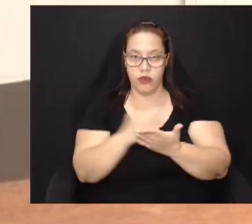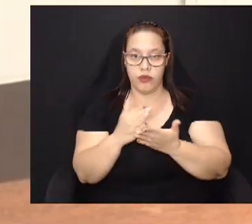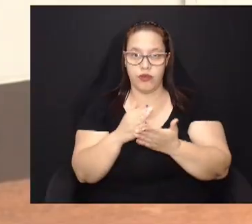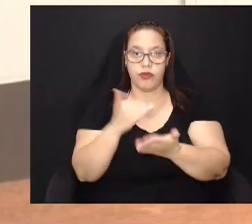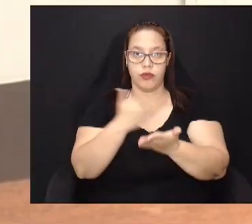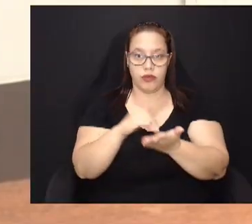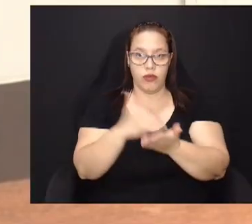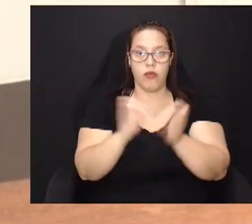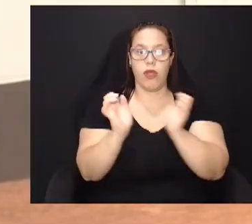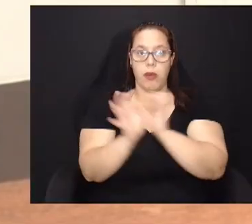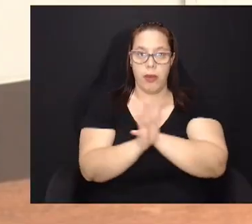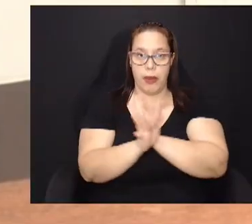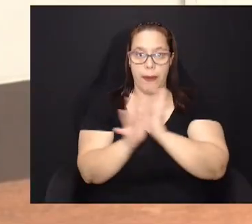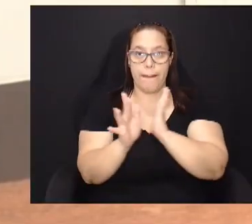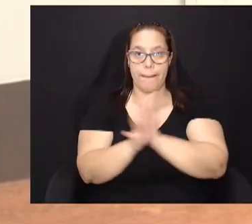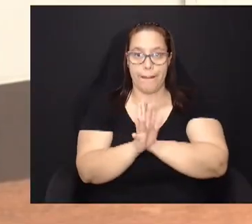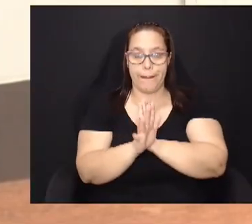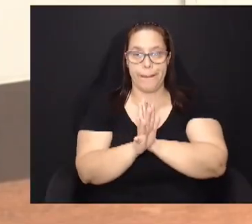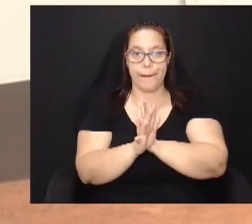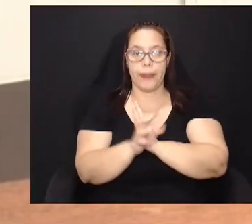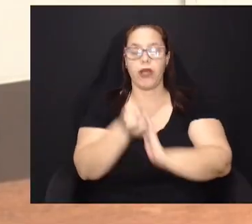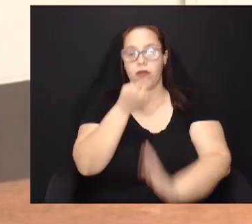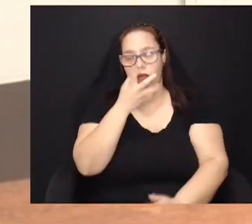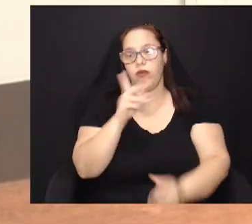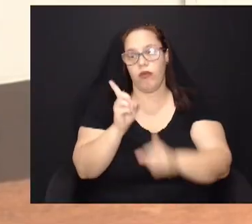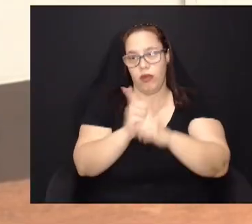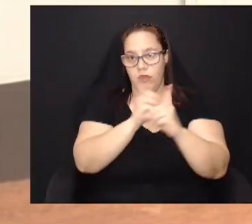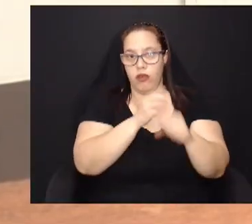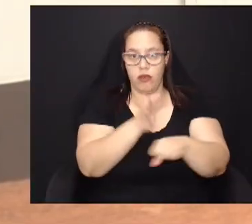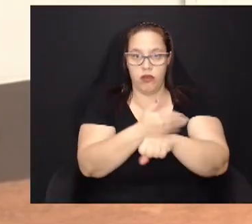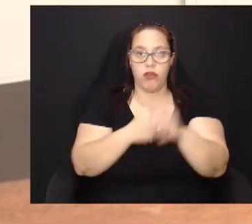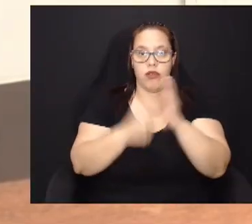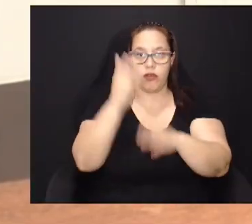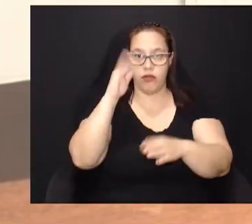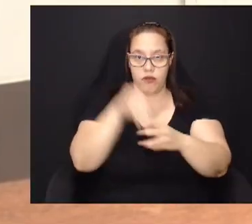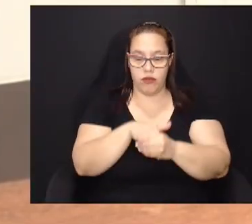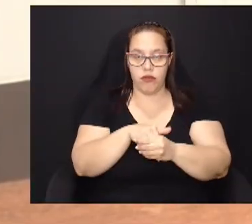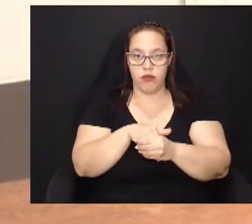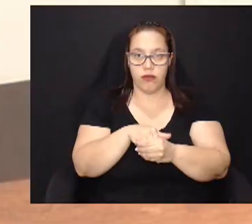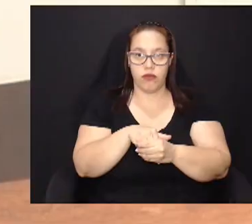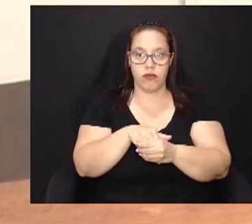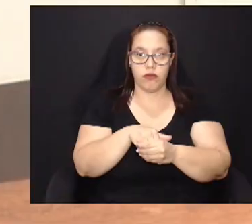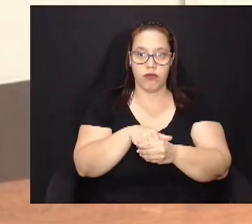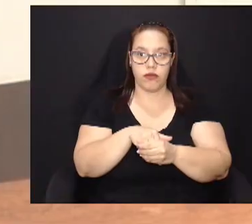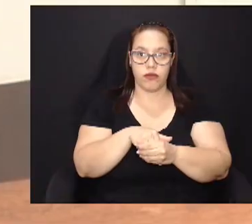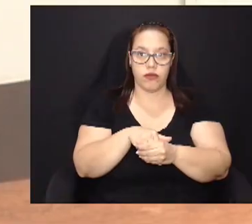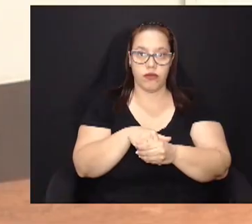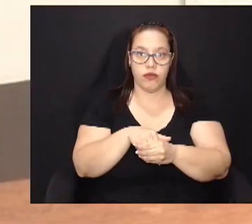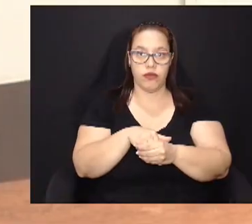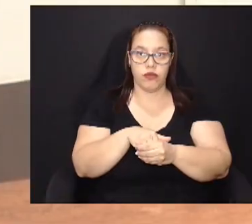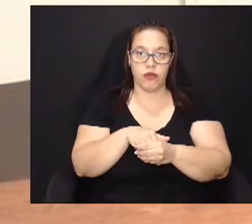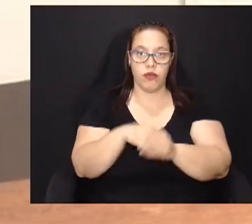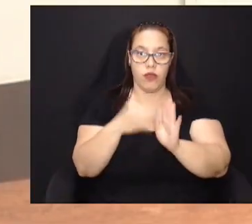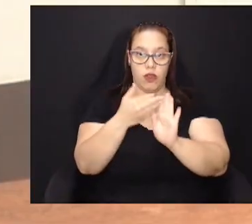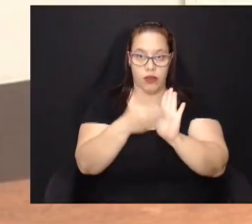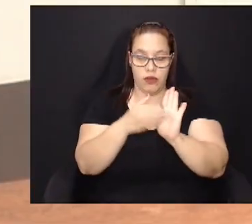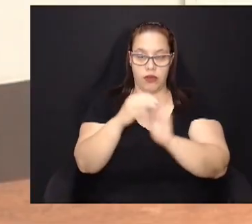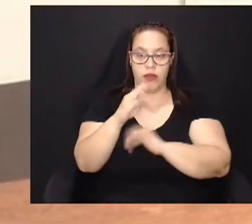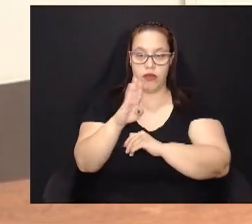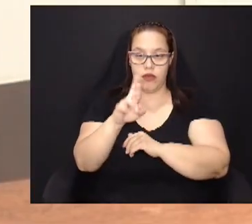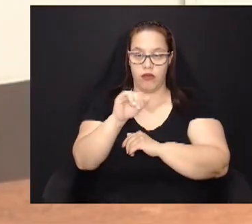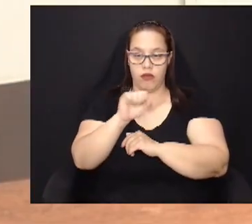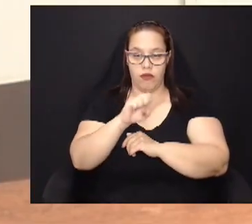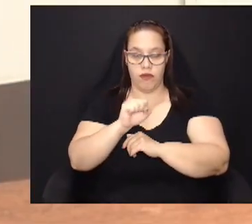de Urbanismo, sempre atendeu a gente muito bem. Antes da primeira votação, nós levamos um ofício da Abrazel com as